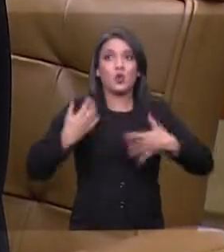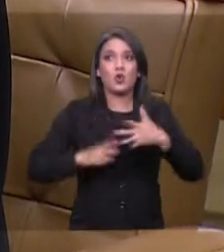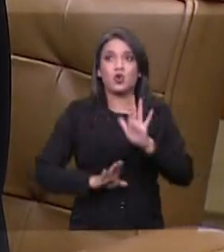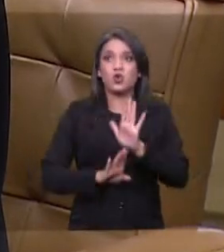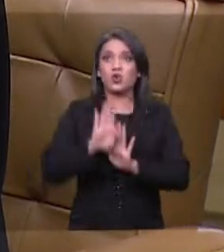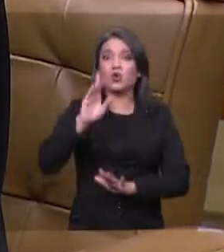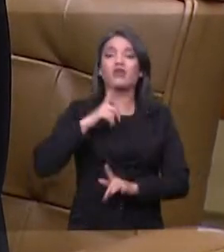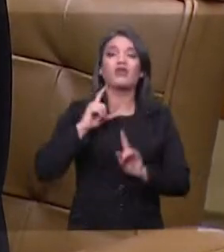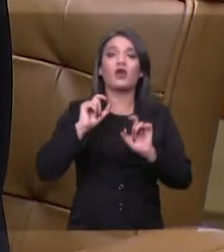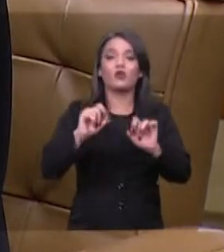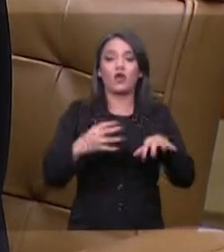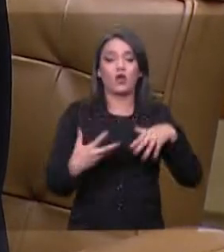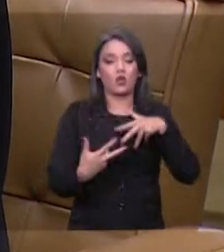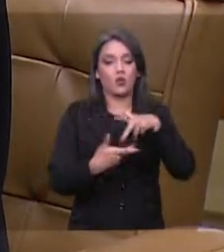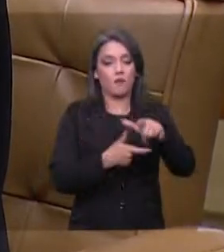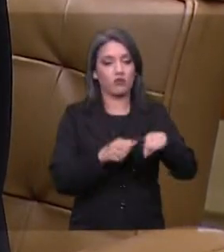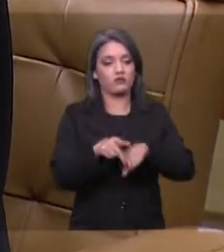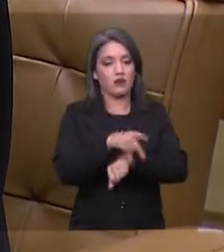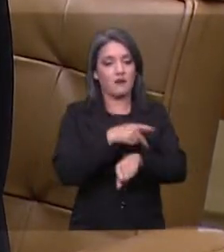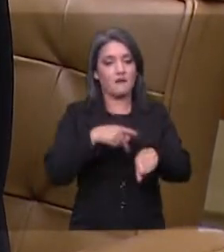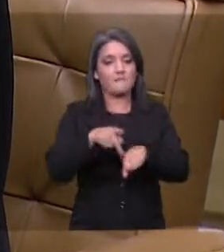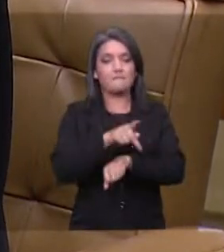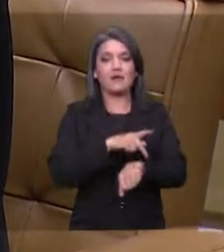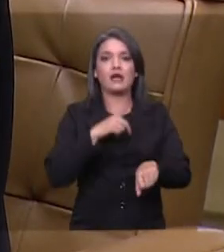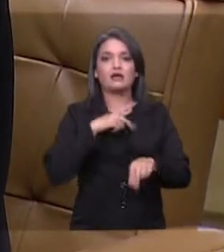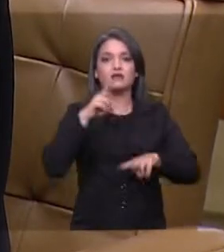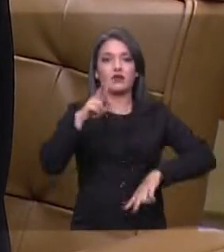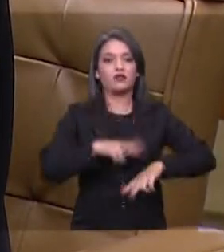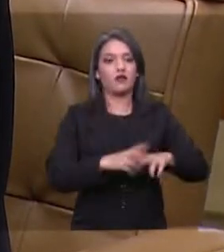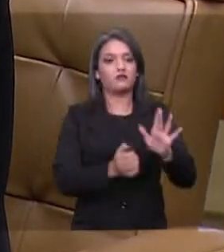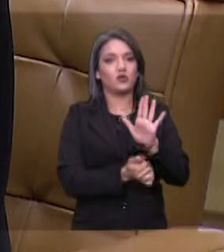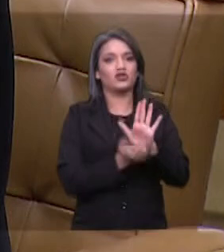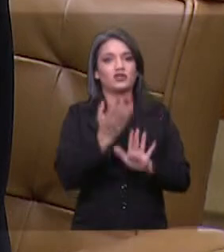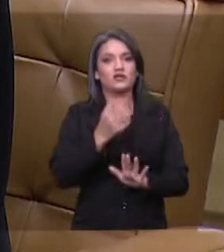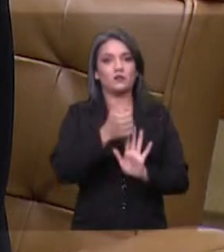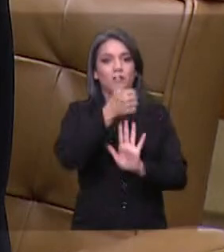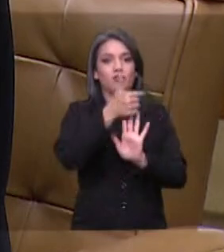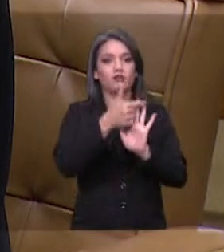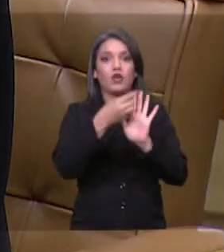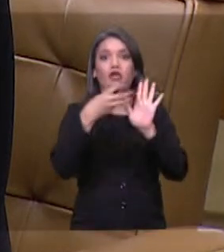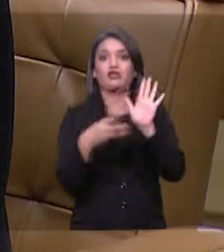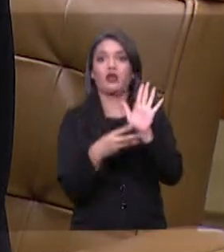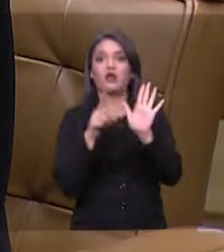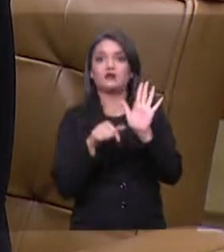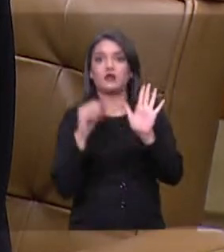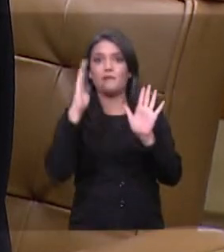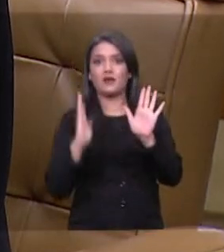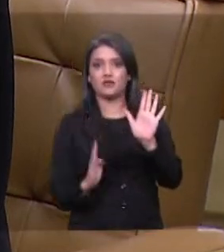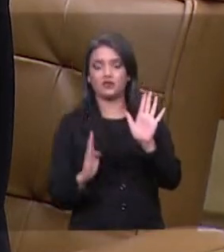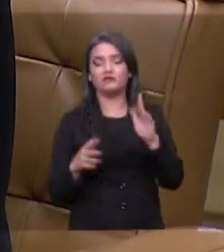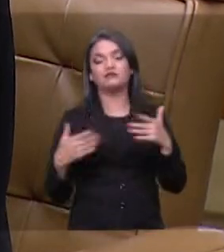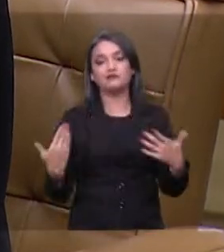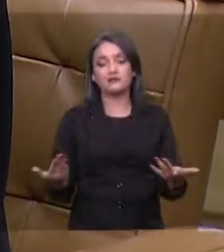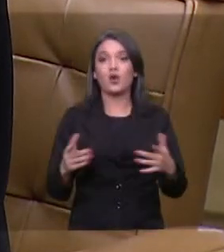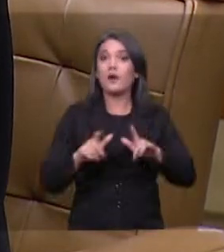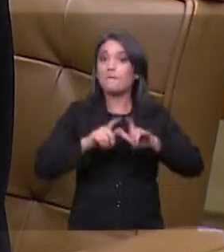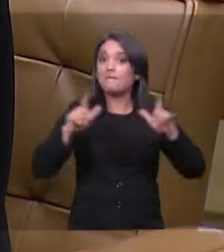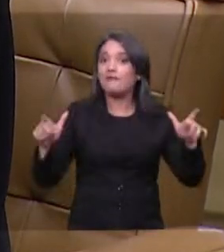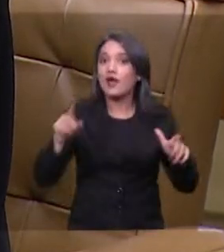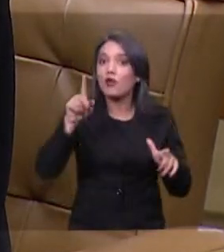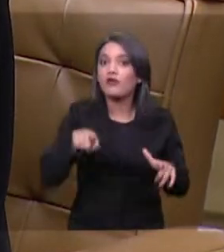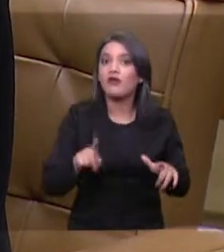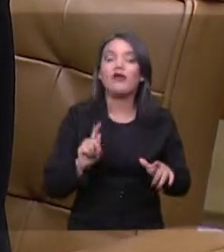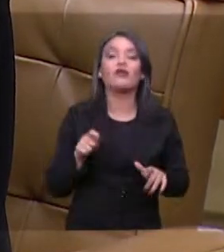no ranking mundial sobre a população carcerária. Fato é que o encarceramento atinge majoritariamente